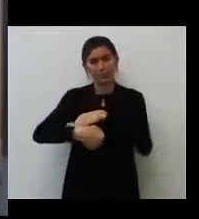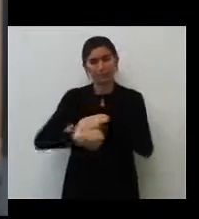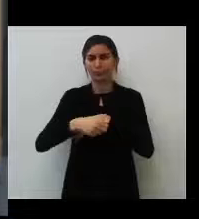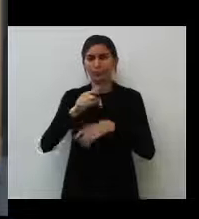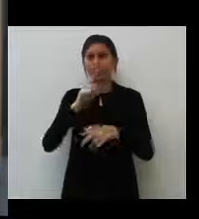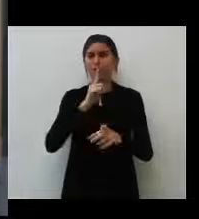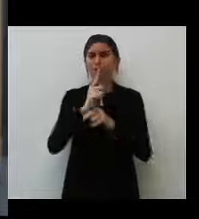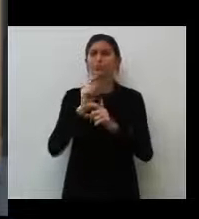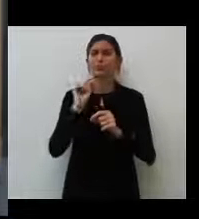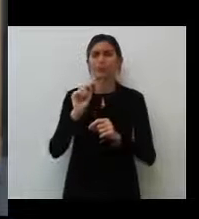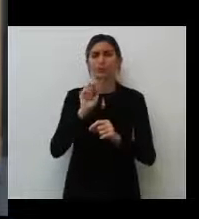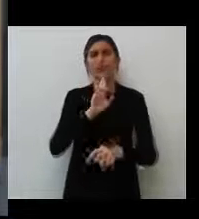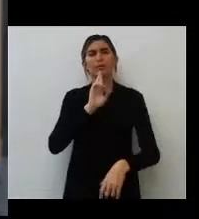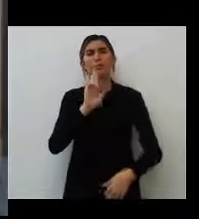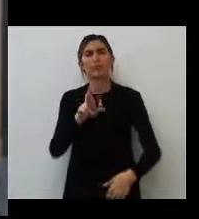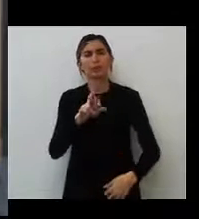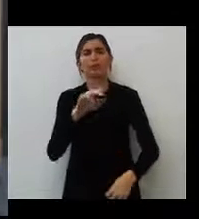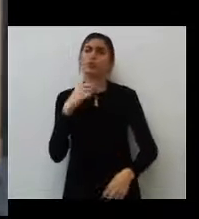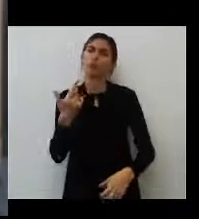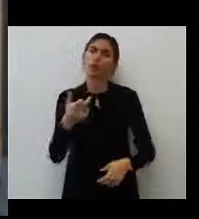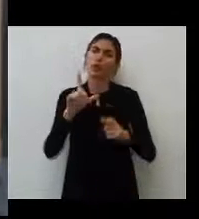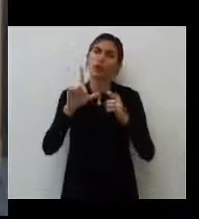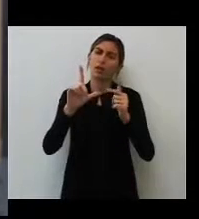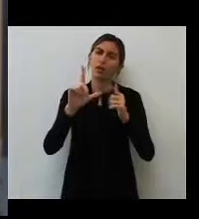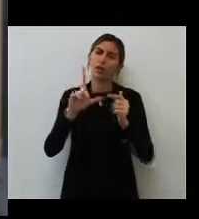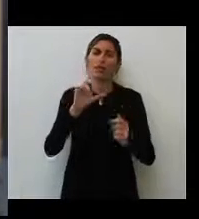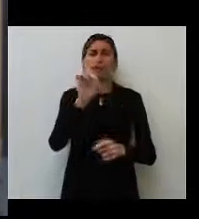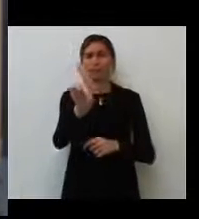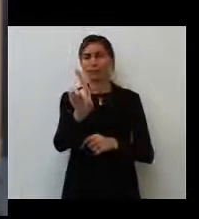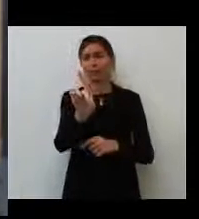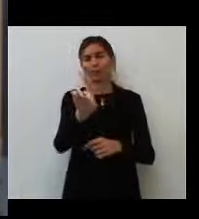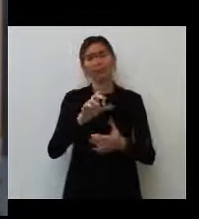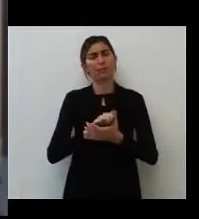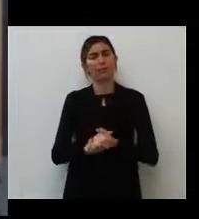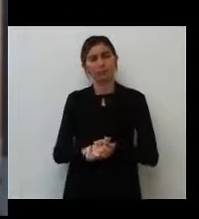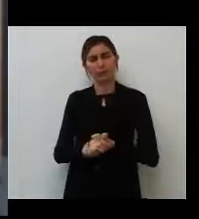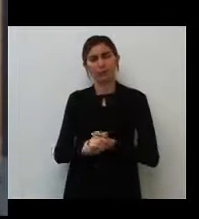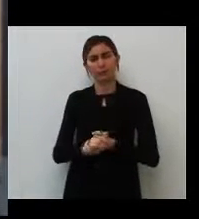já mata porque a resposta é a letra de